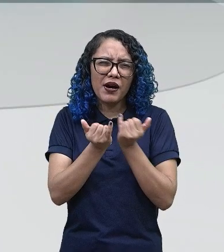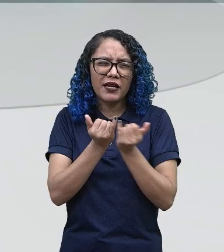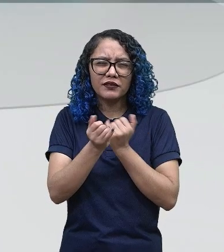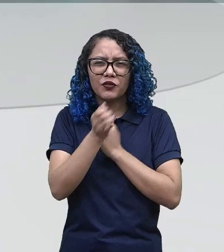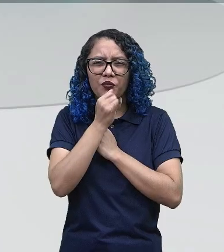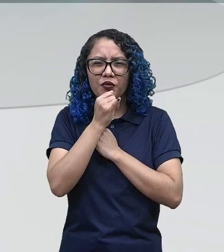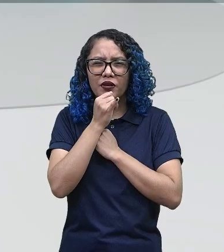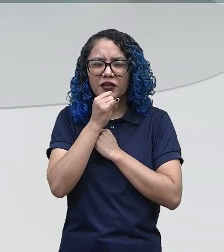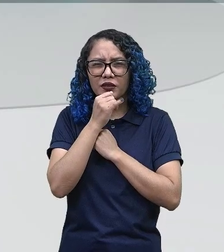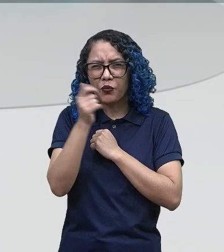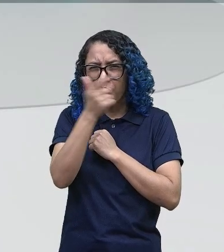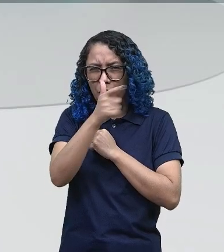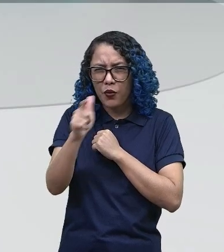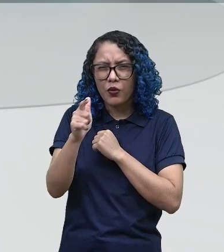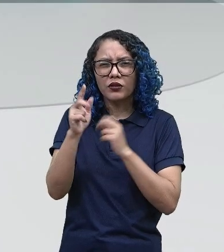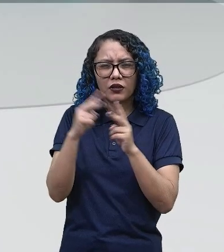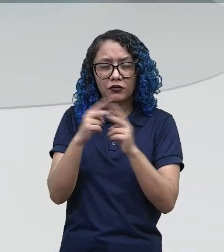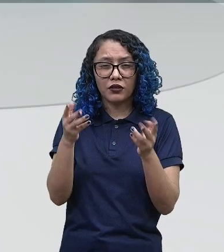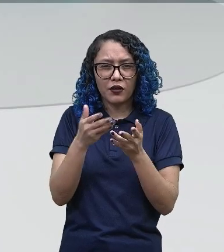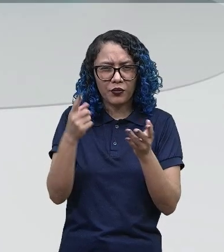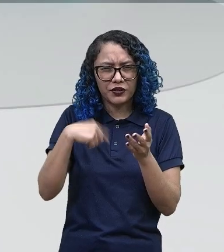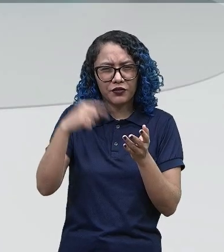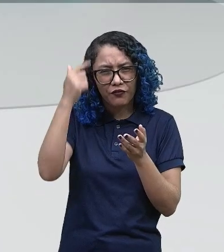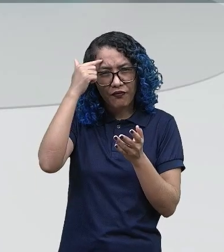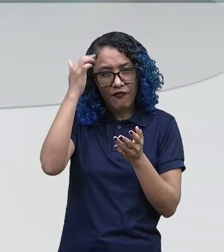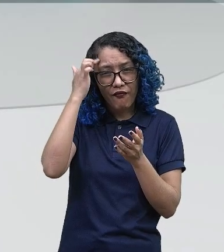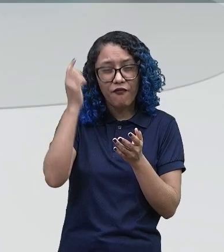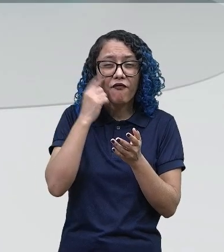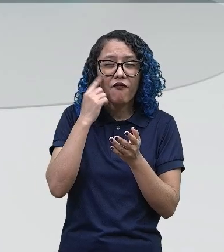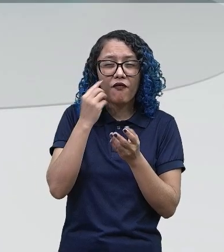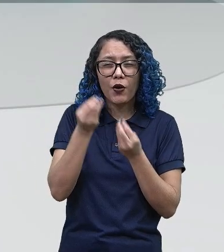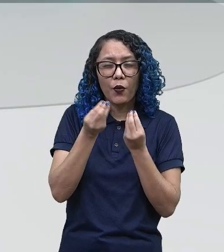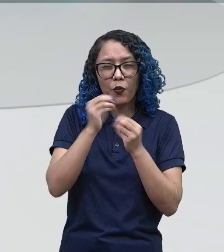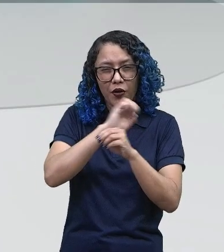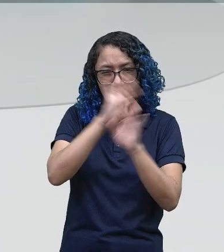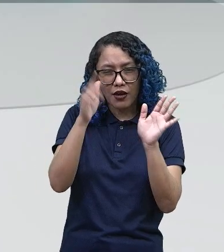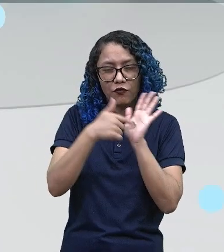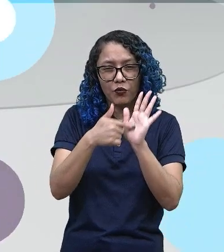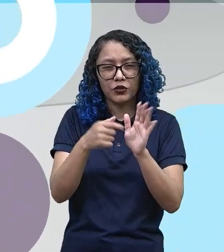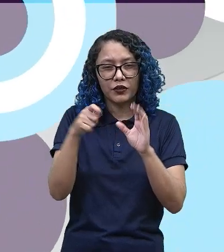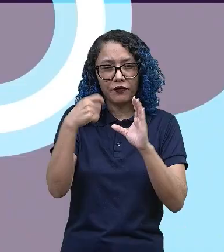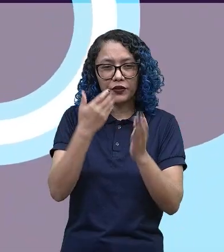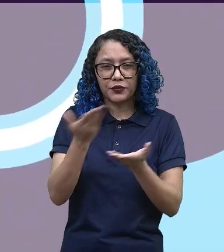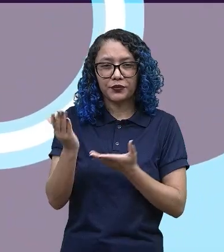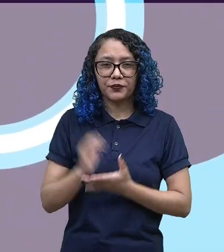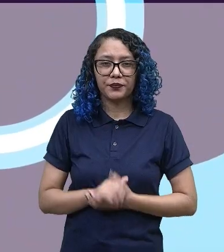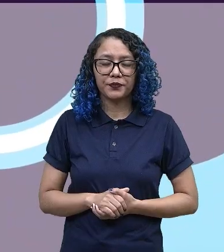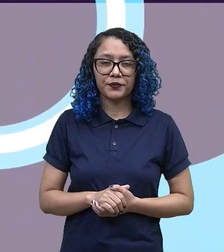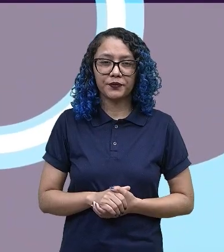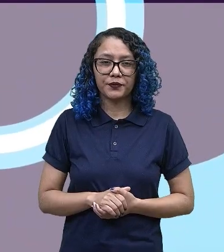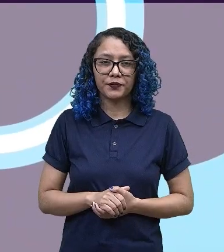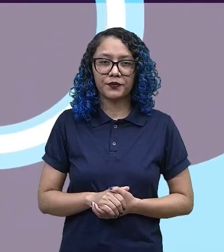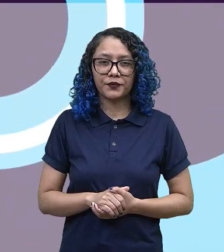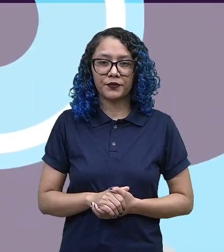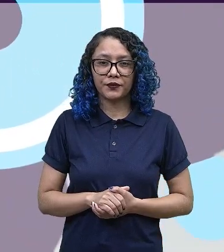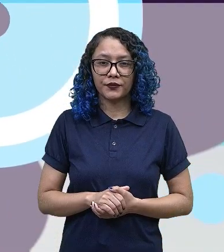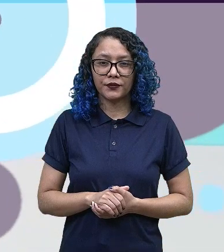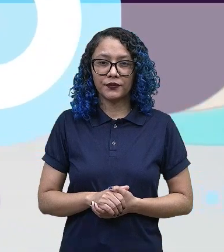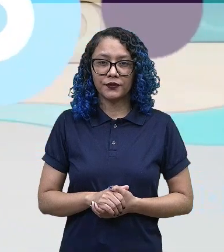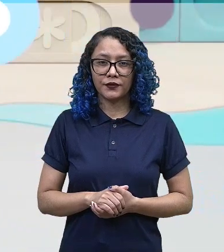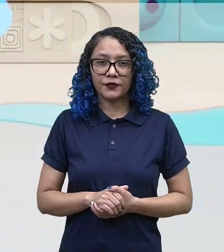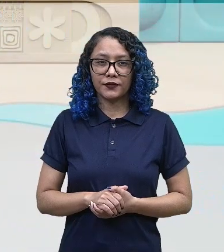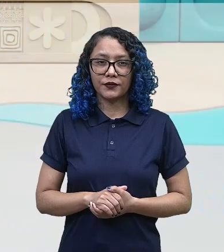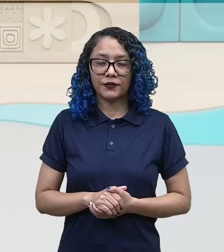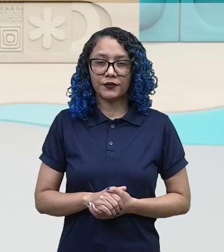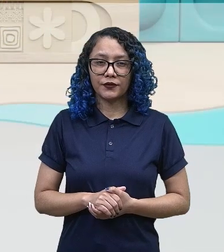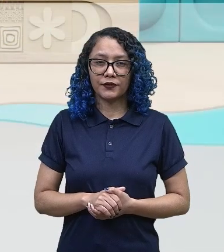de wrestling. Para a gente ter um visual melhor e relembrar, eu trouxe um vídeo aí para a gente ver. Olha só, o vídeo já aparece para nós aqui um